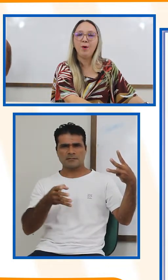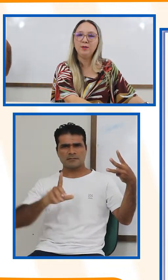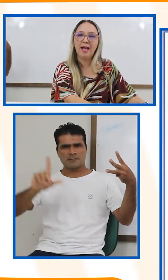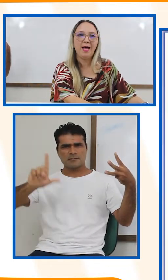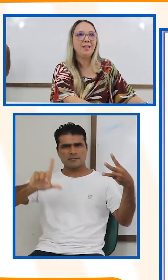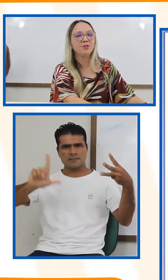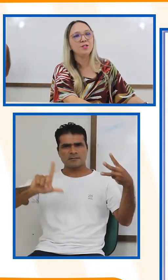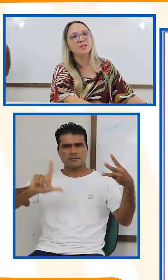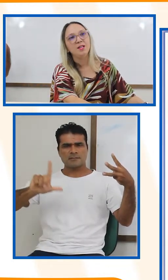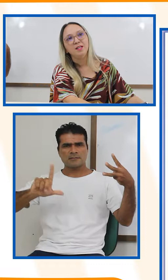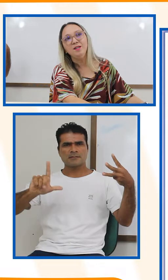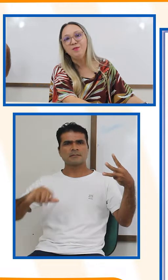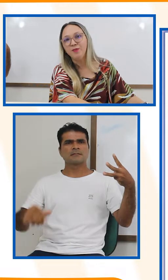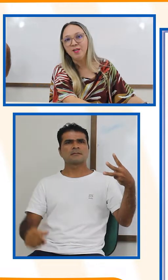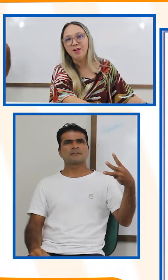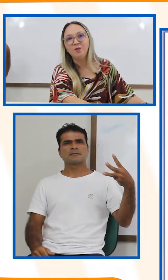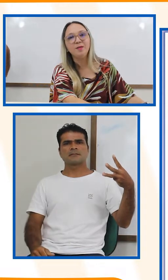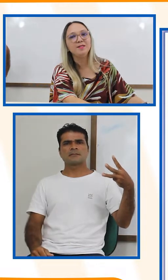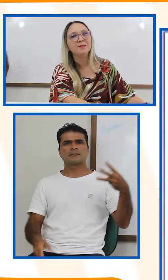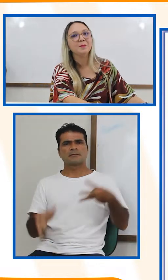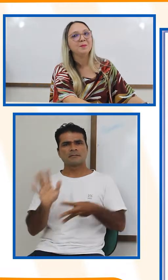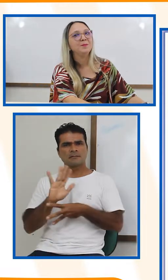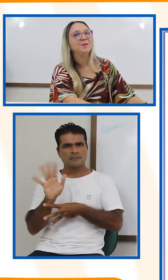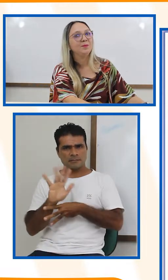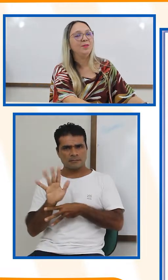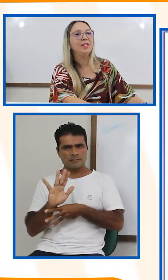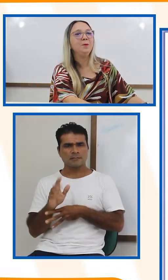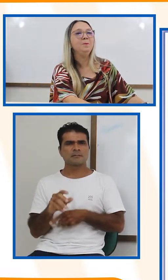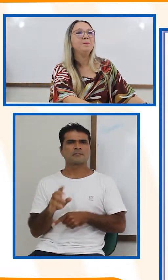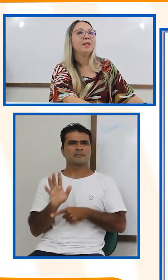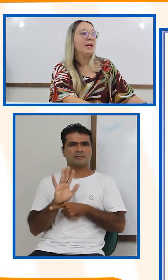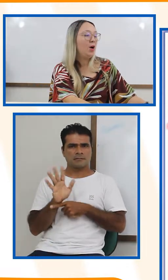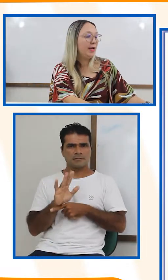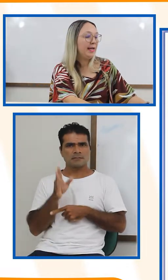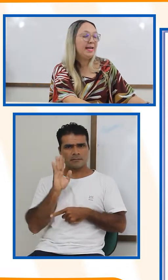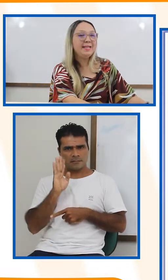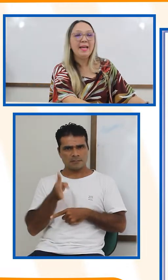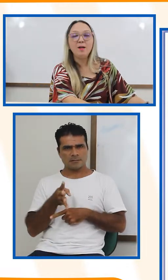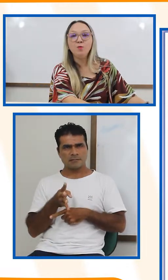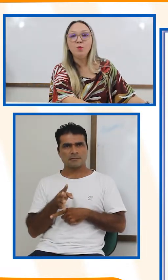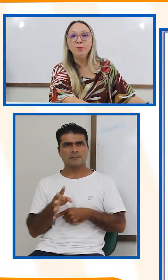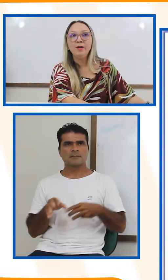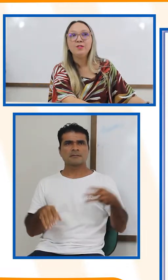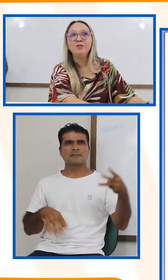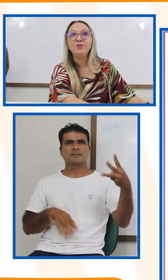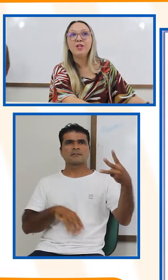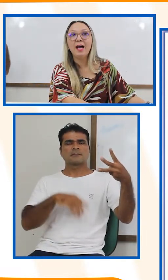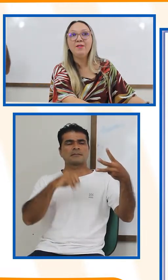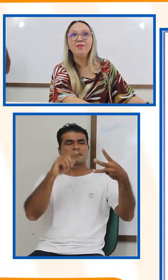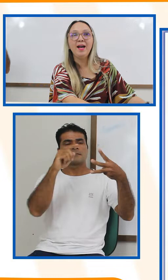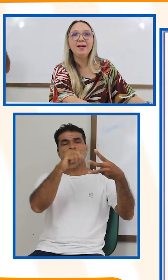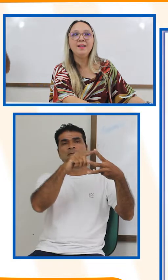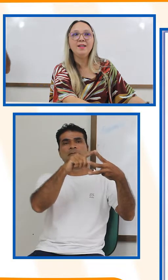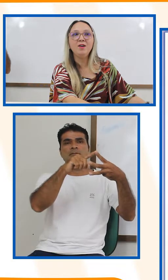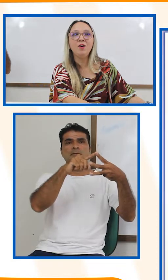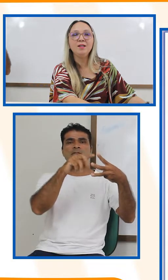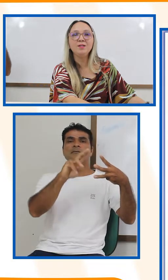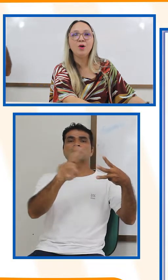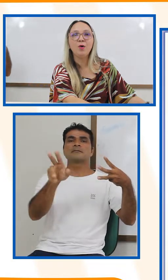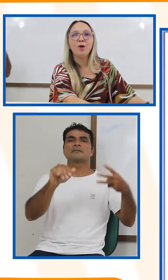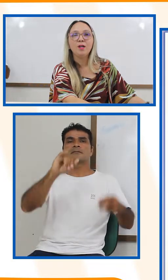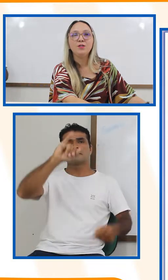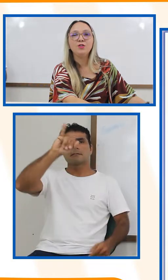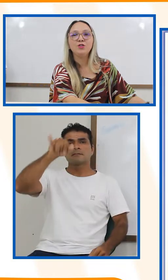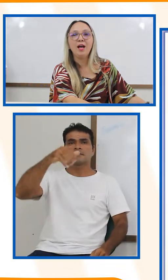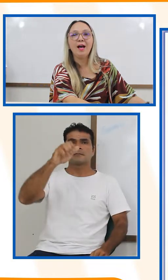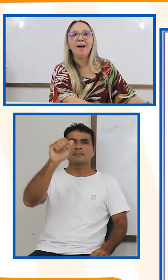em reportagens, em filmes? Viram? Ele é um javali. Olha